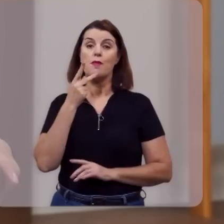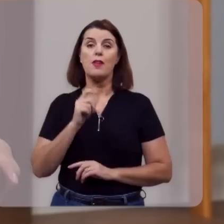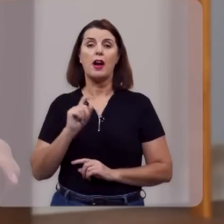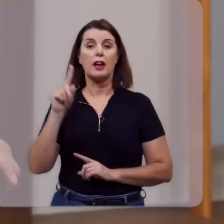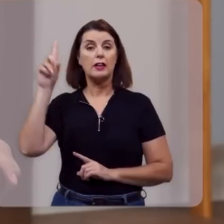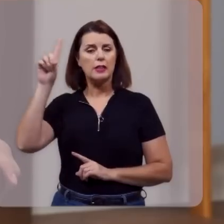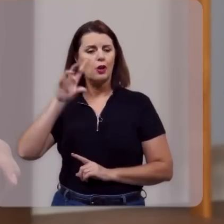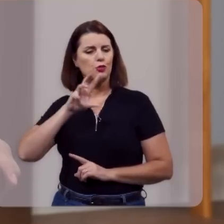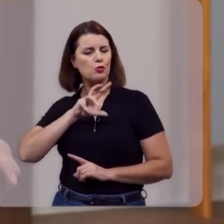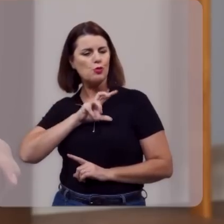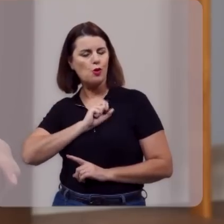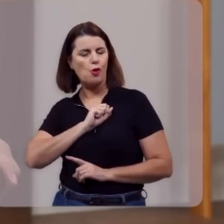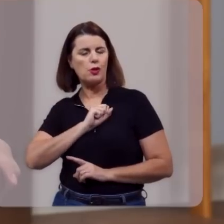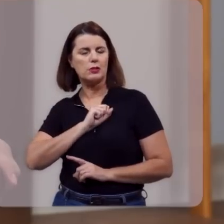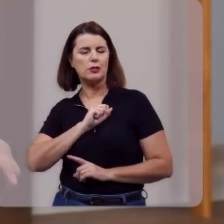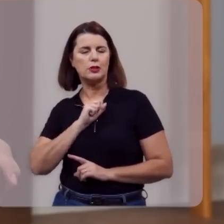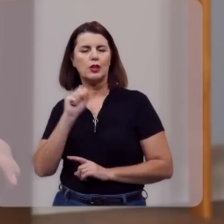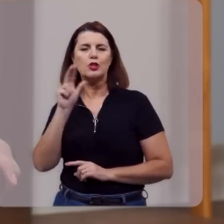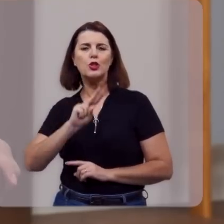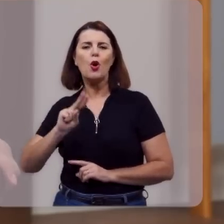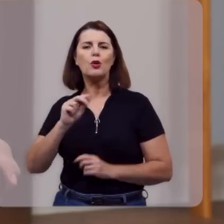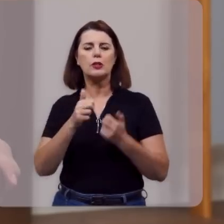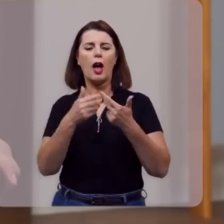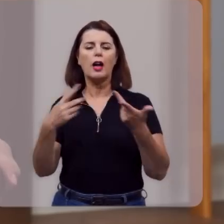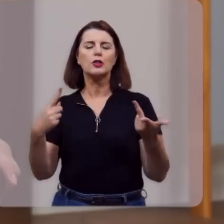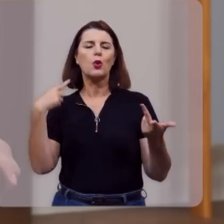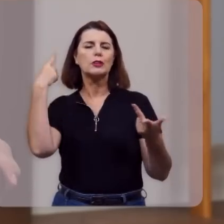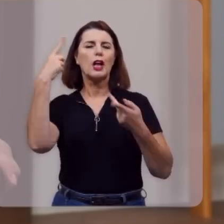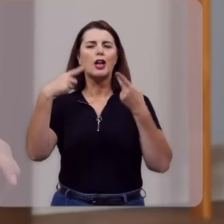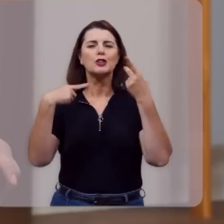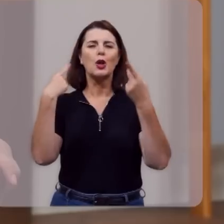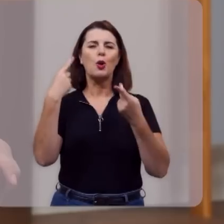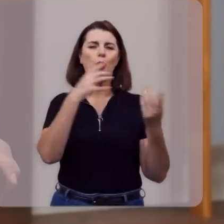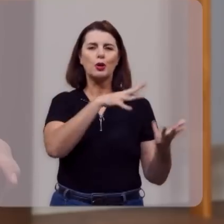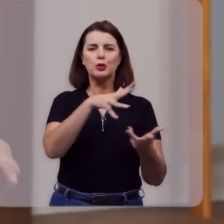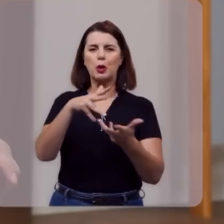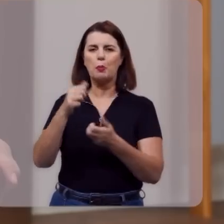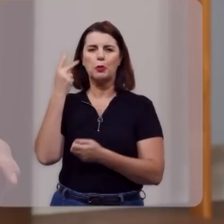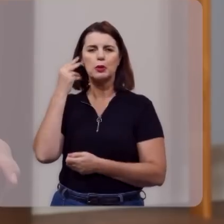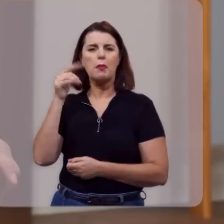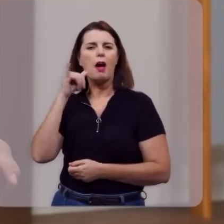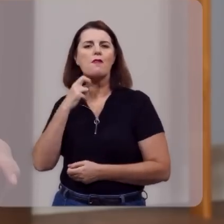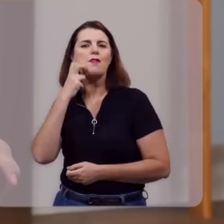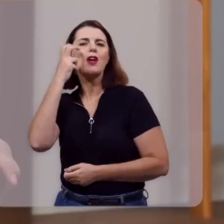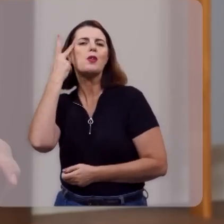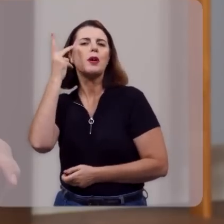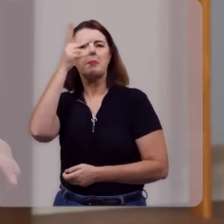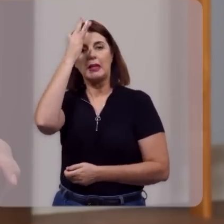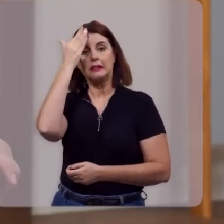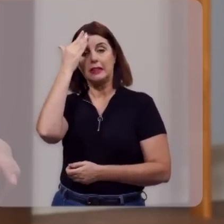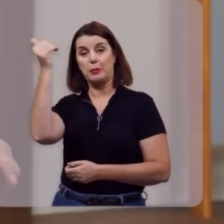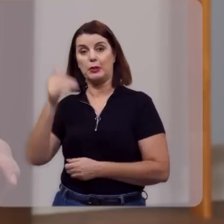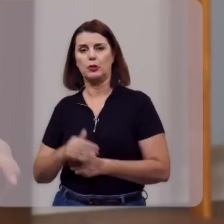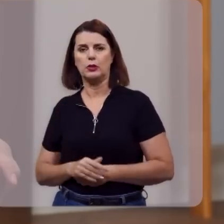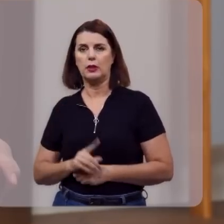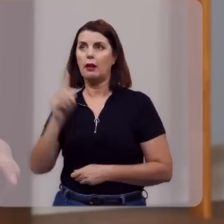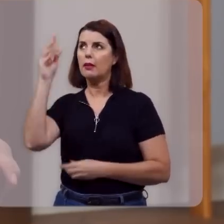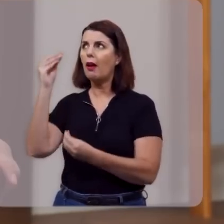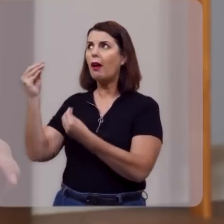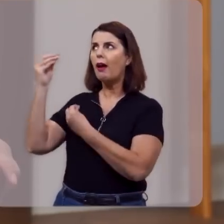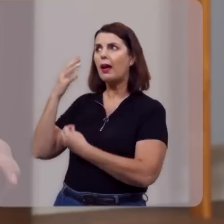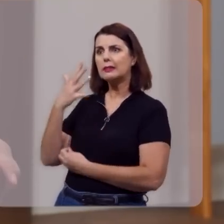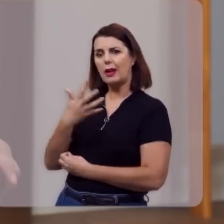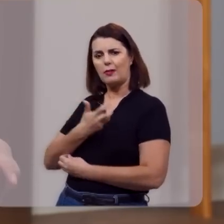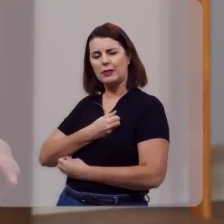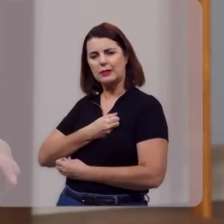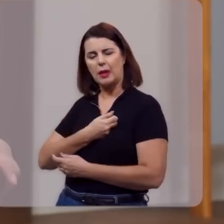Deus gosta de usar as coisas loucas do mundo para envergonhar as sábias. Então, além de nos dar a bênção de salvação, o Senhor nos